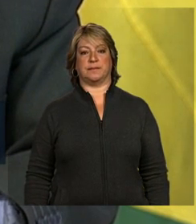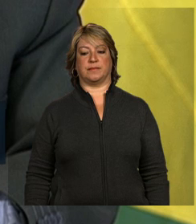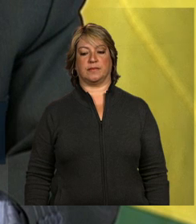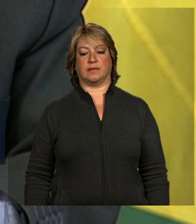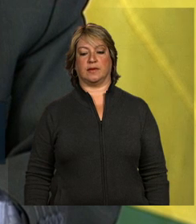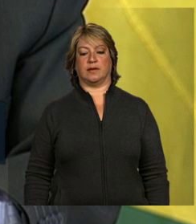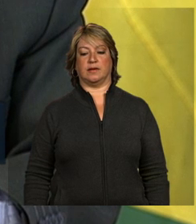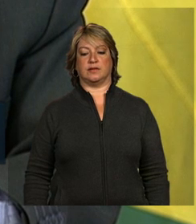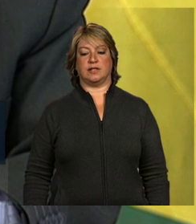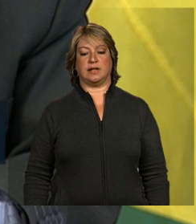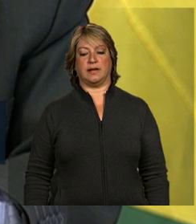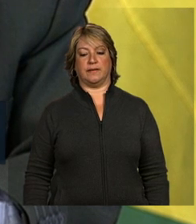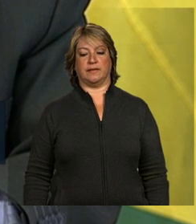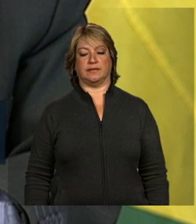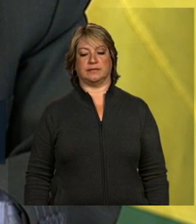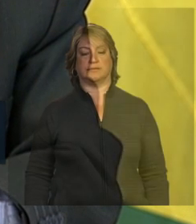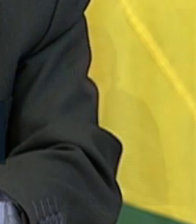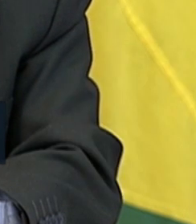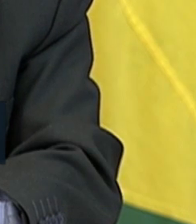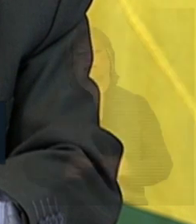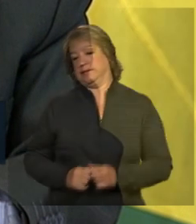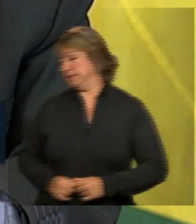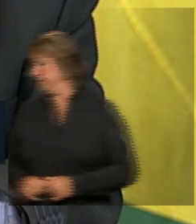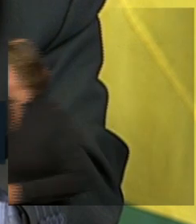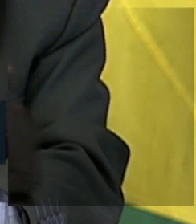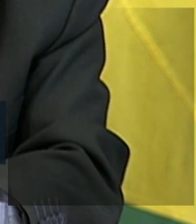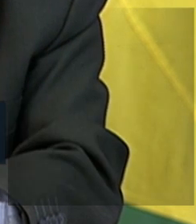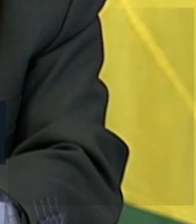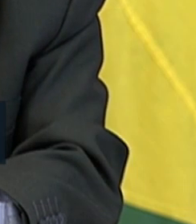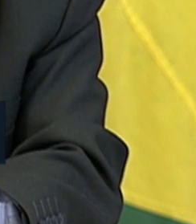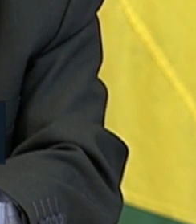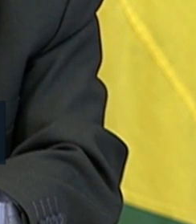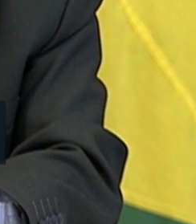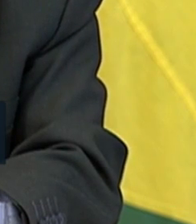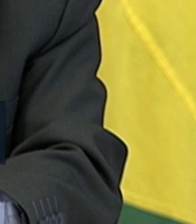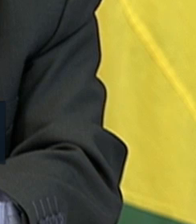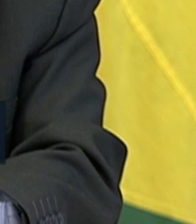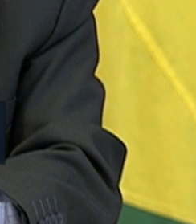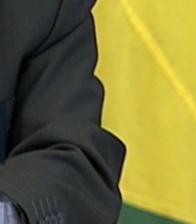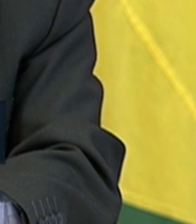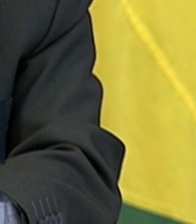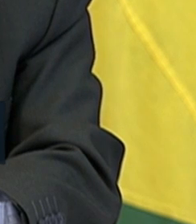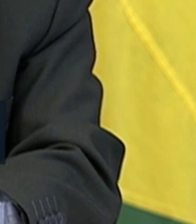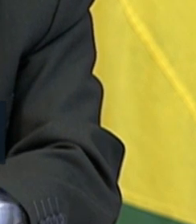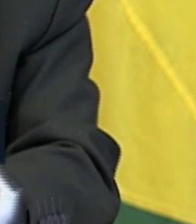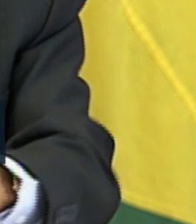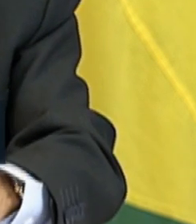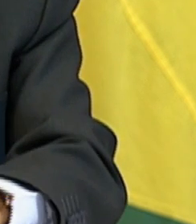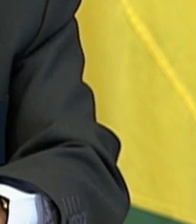às concessões de rodovias é o fato de que o governo ao longo do tempo foi aprimorando